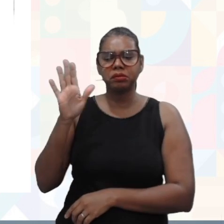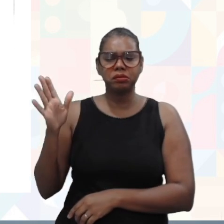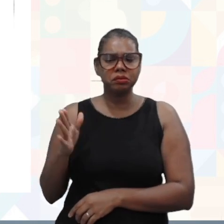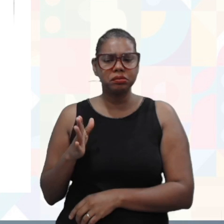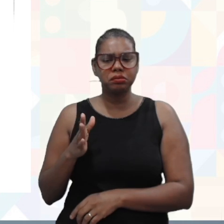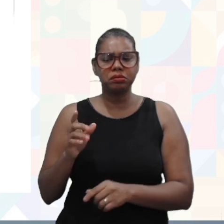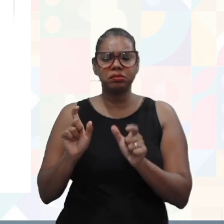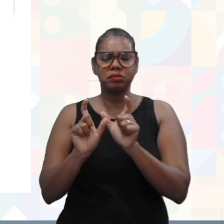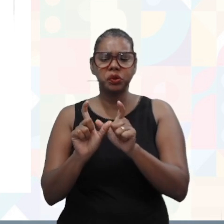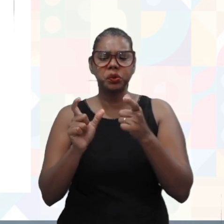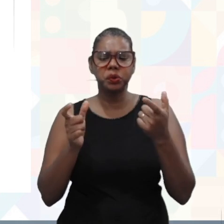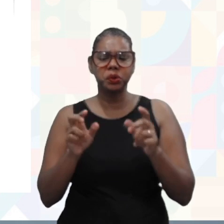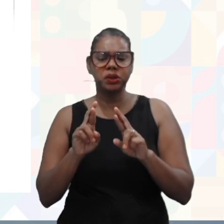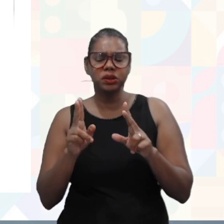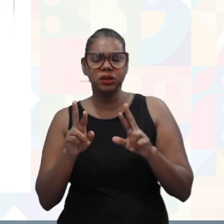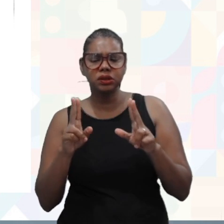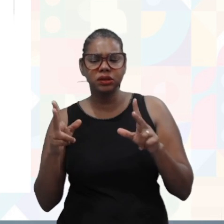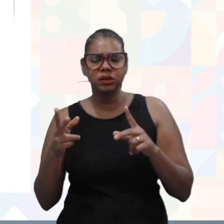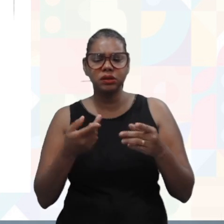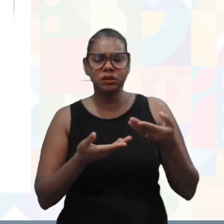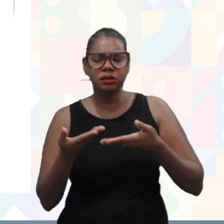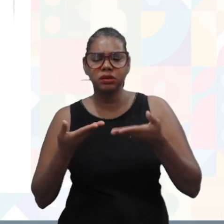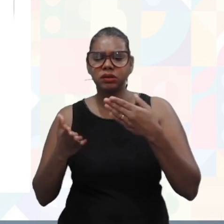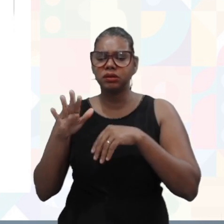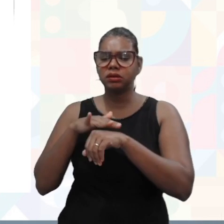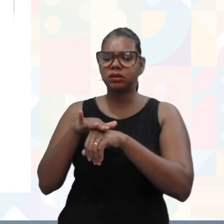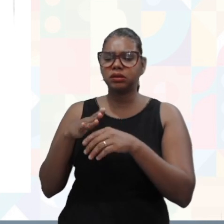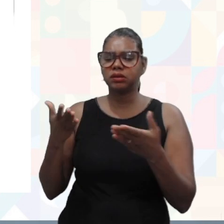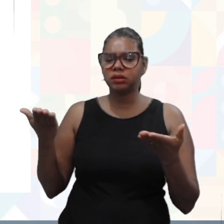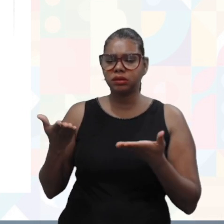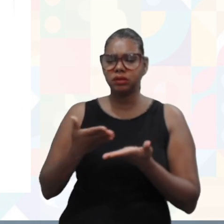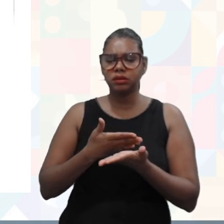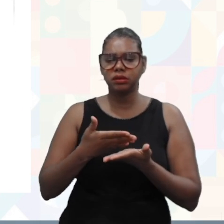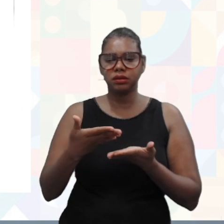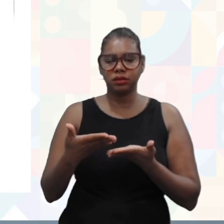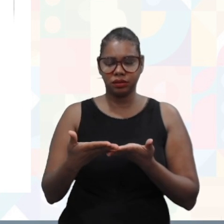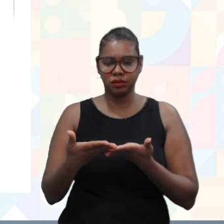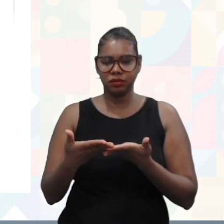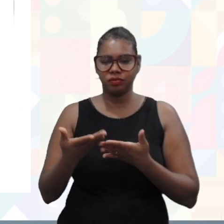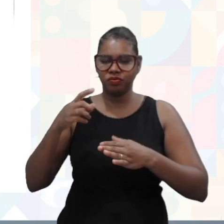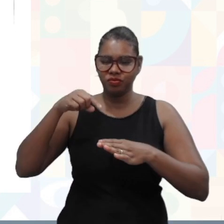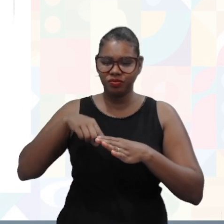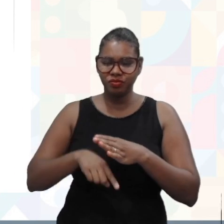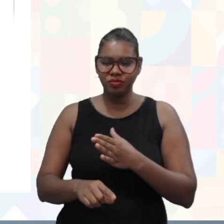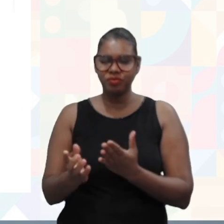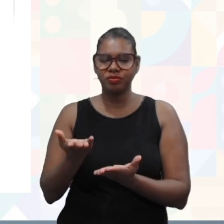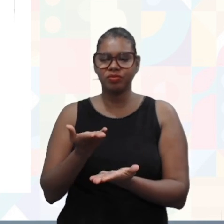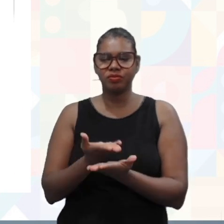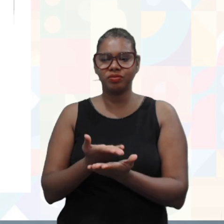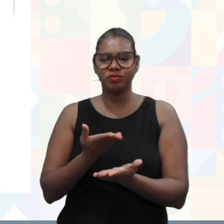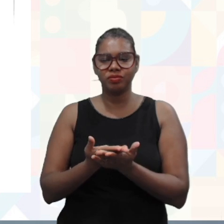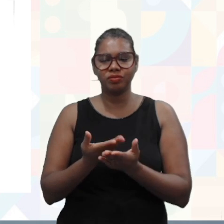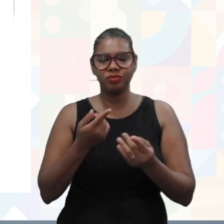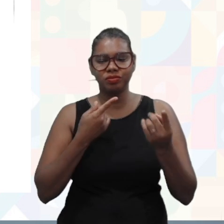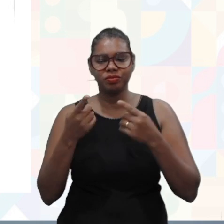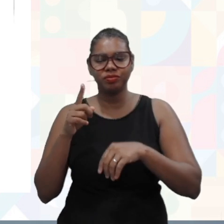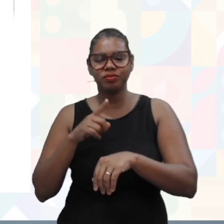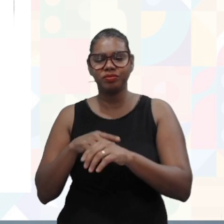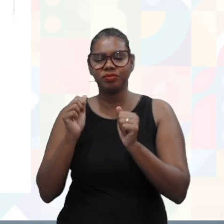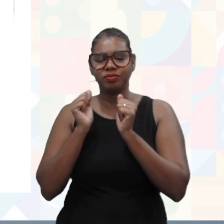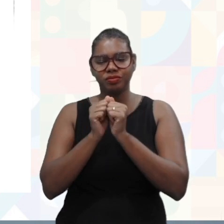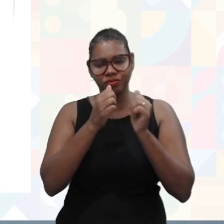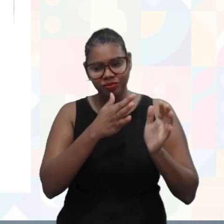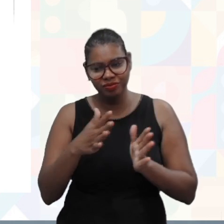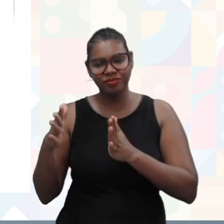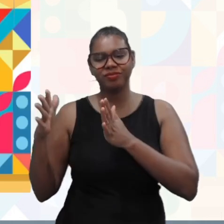diferenças? Conversar um pouquinho a respeito nesse momento inicial e a gente vai aprofundar porque a gente vai ter bastante tempo juntos aí ao